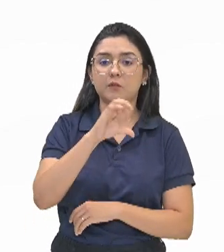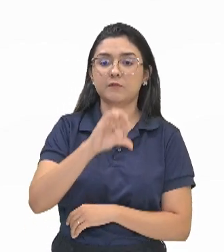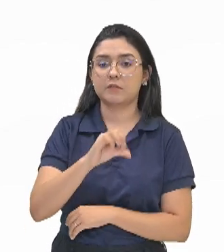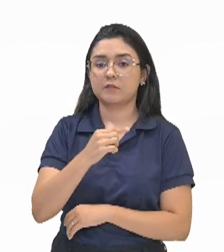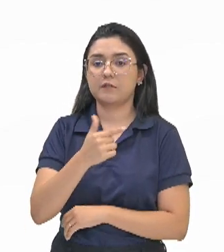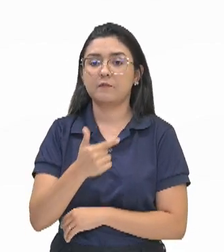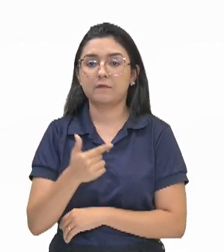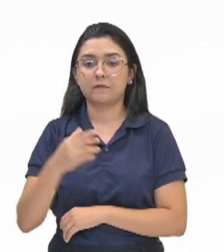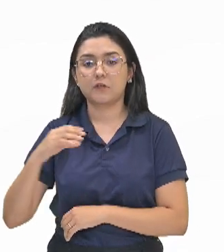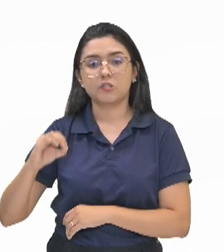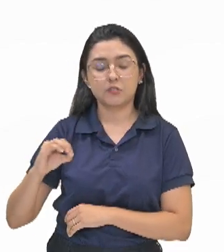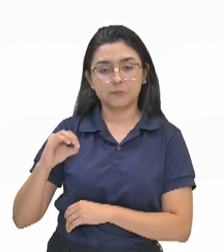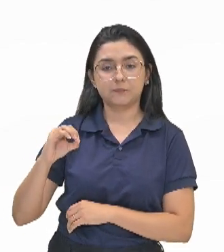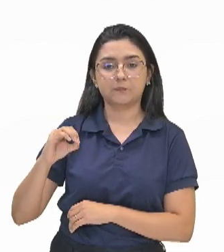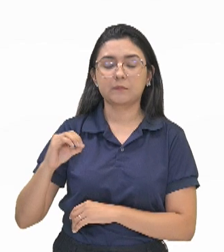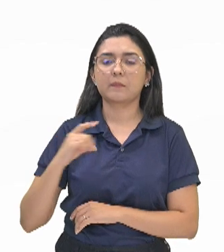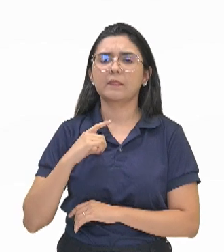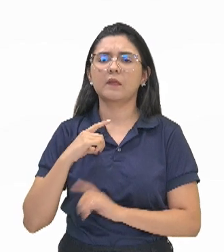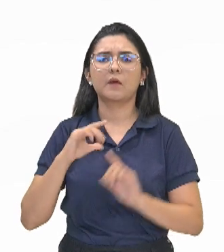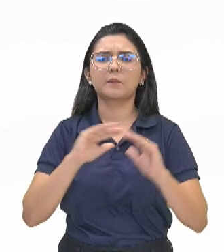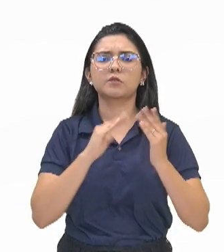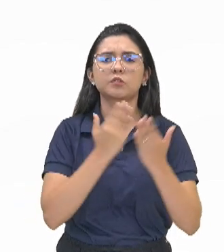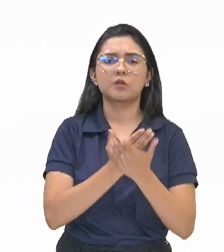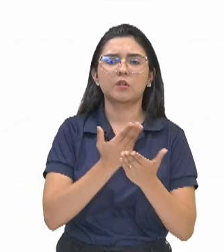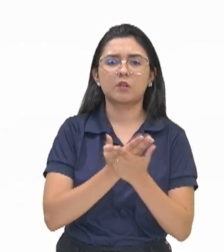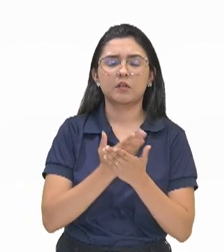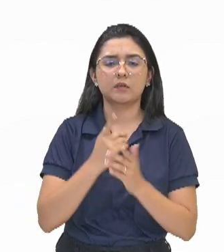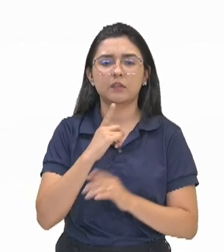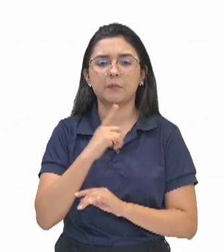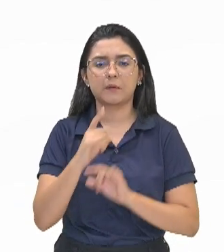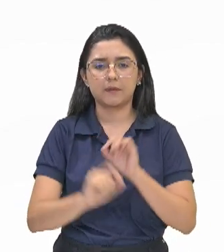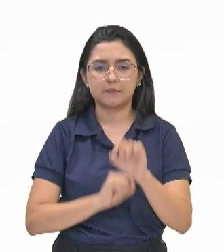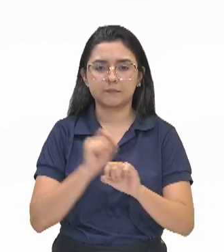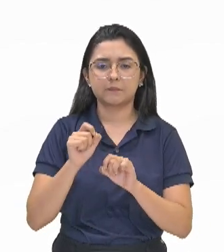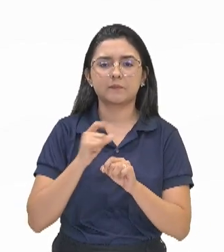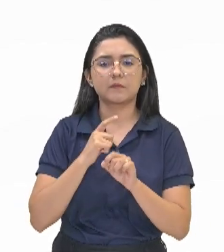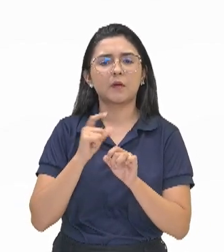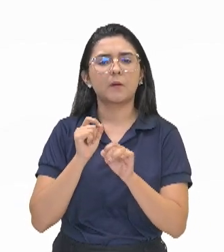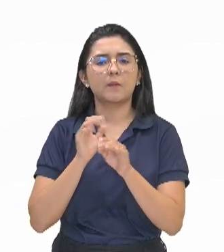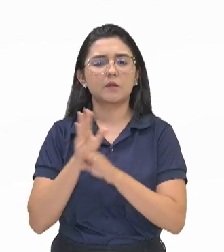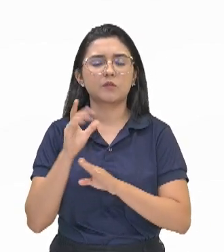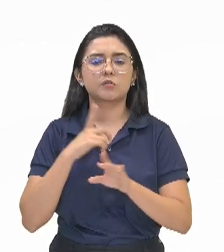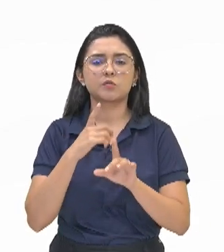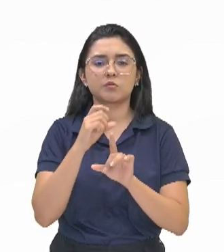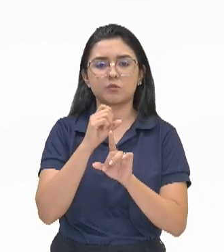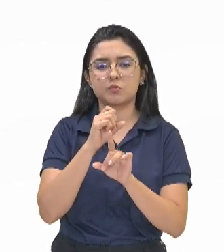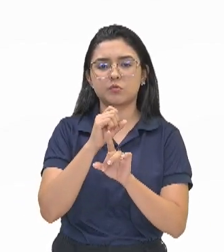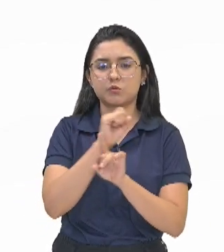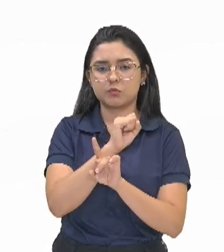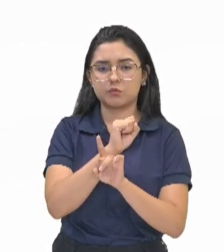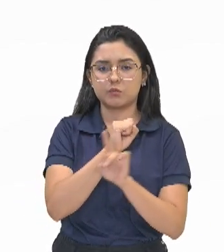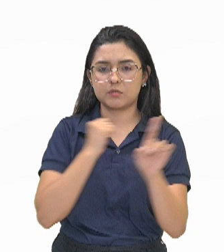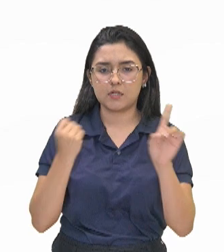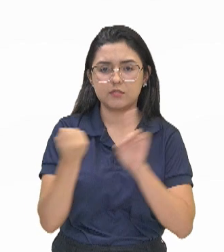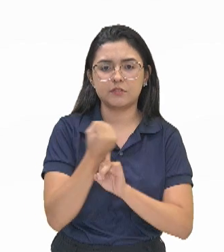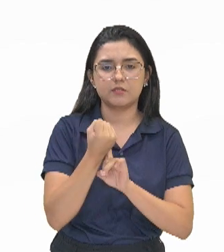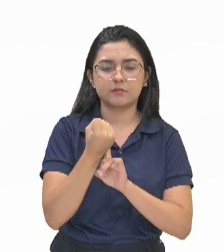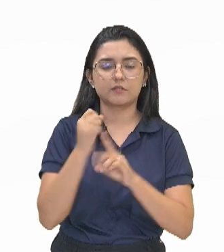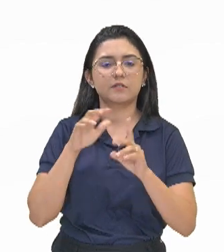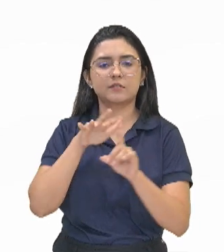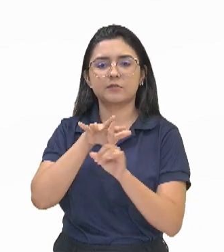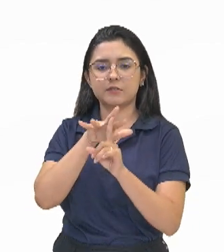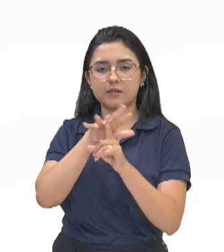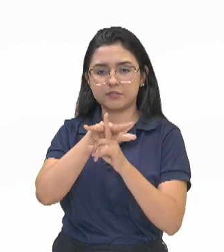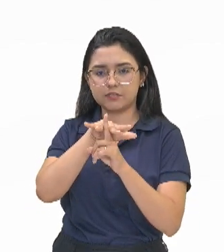né? É uma escola que tem uma orientação socialista e materialista. Então ela